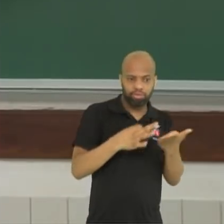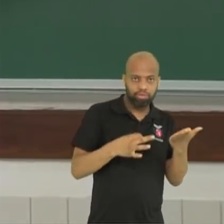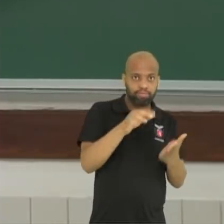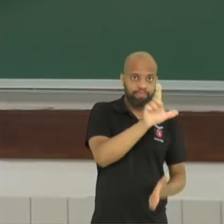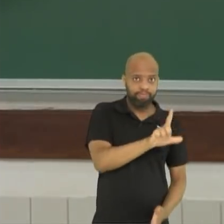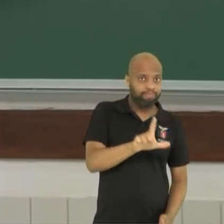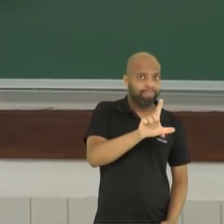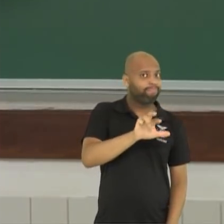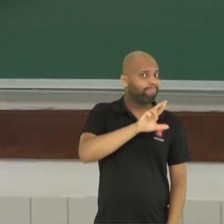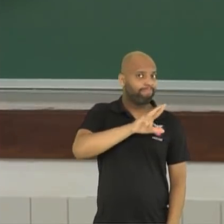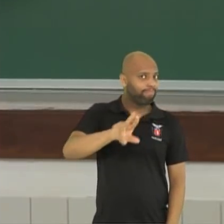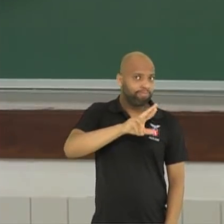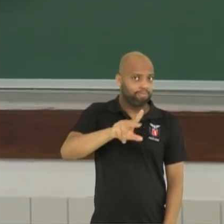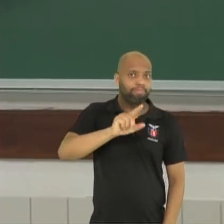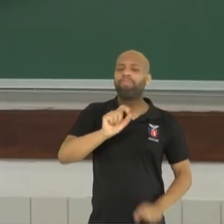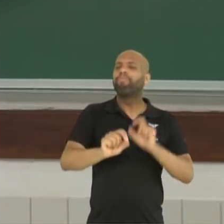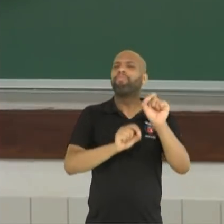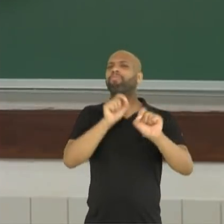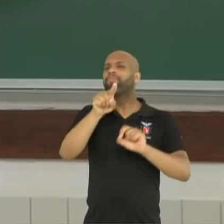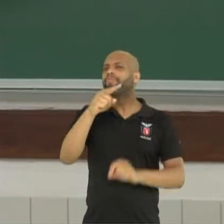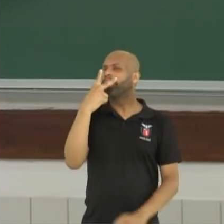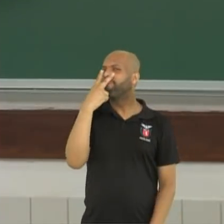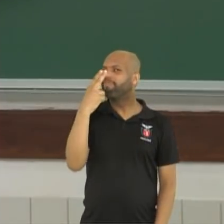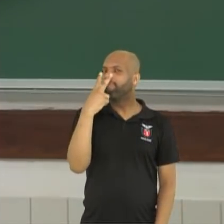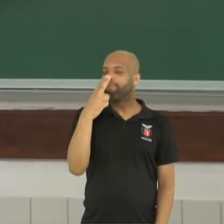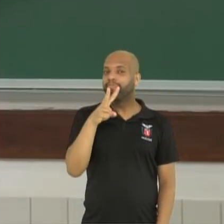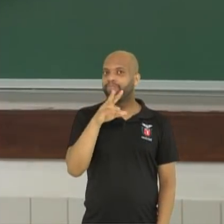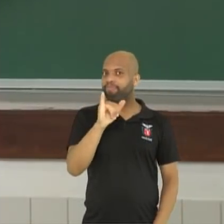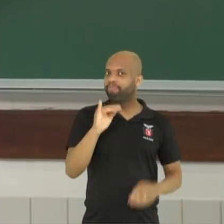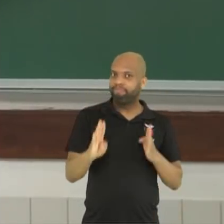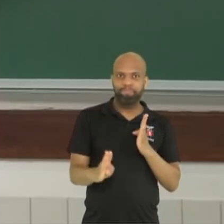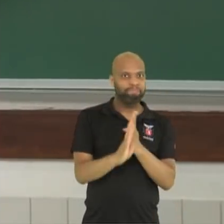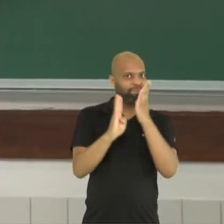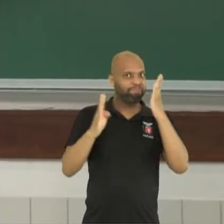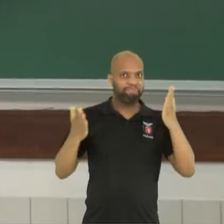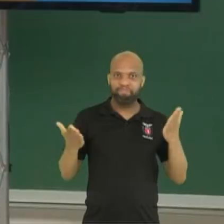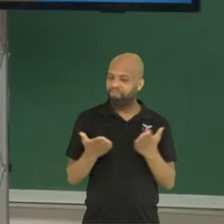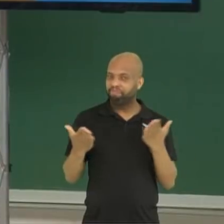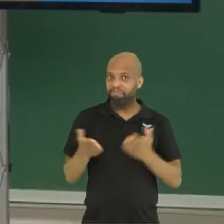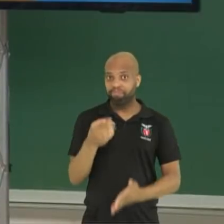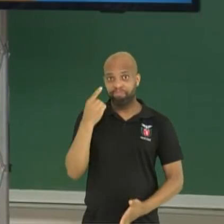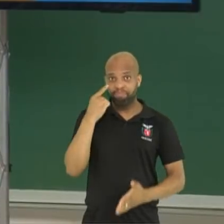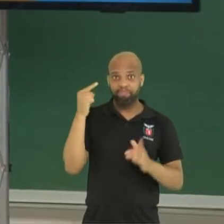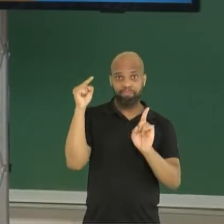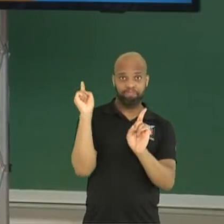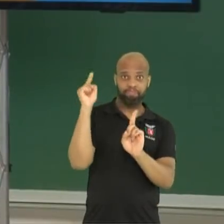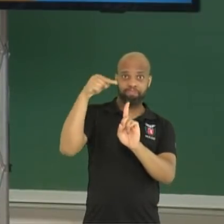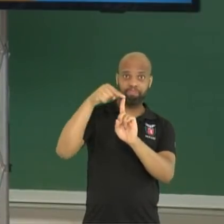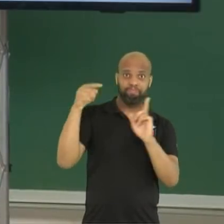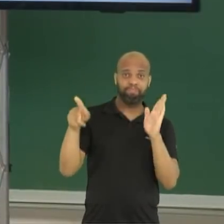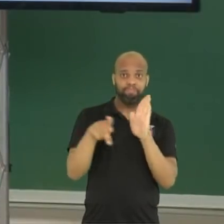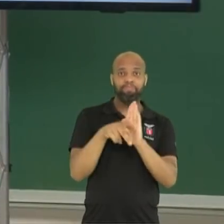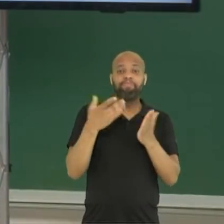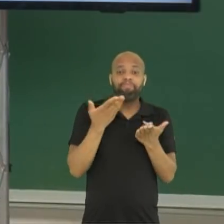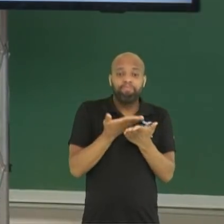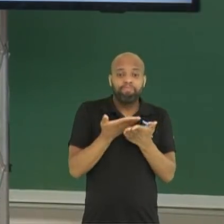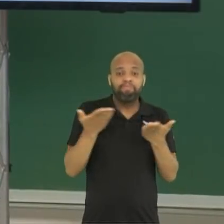E aí, o que vocês imaginam? Vamos descobrir já isso? Vamos conferir então os objetivos? Acompanhe